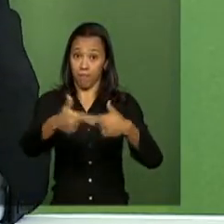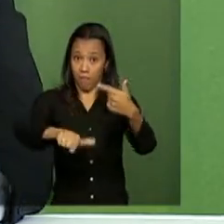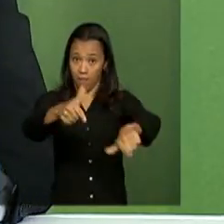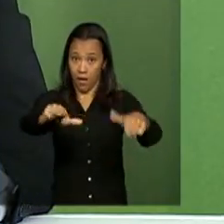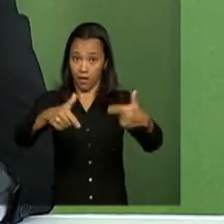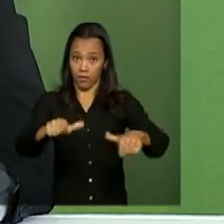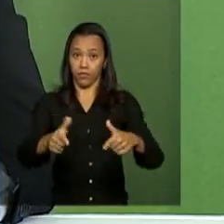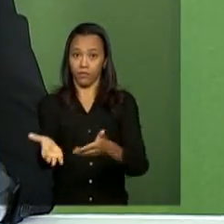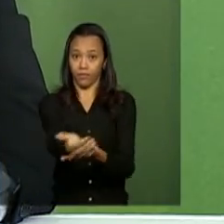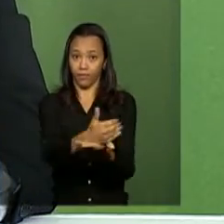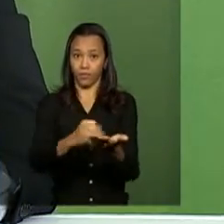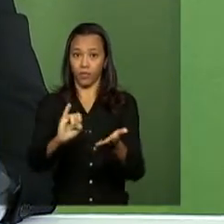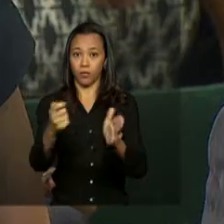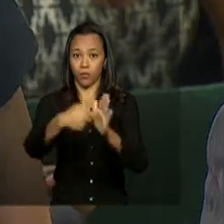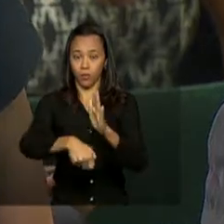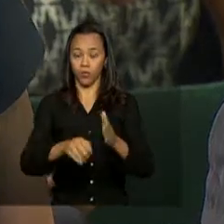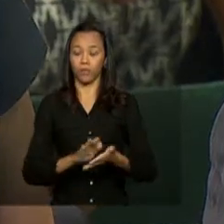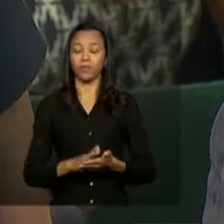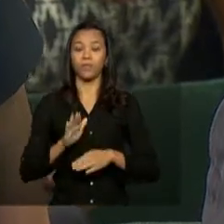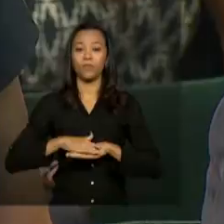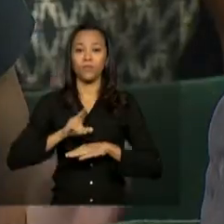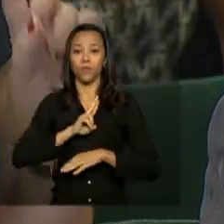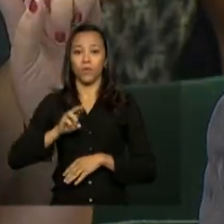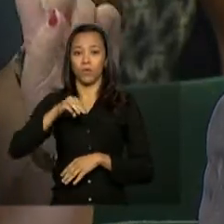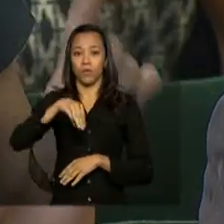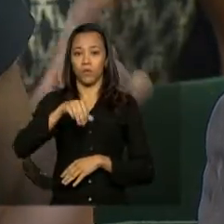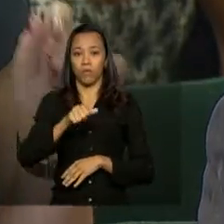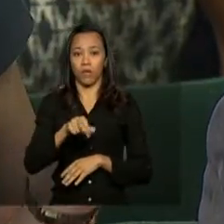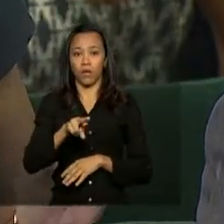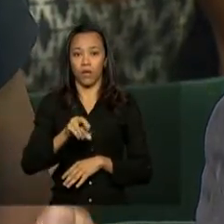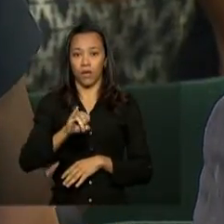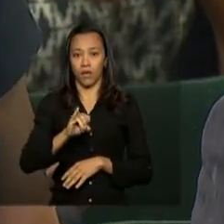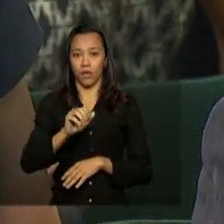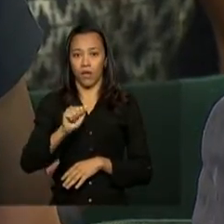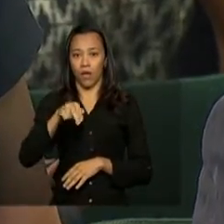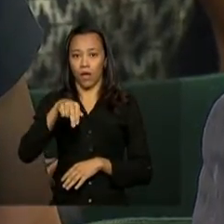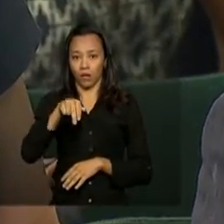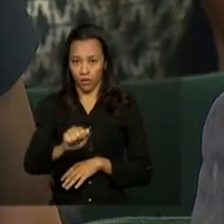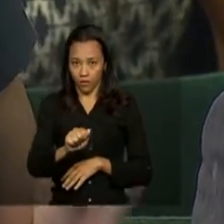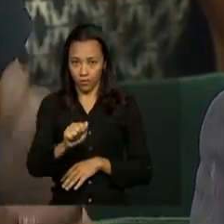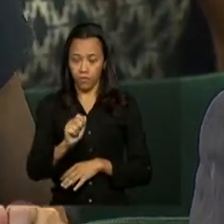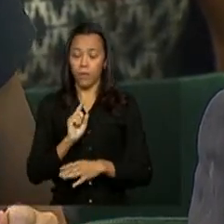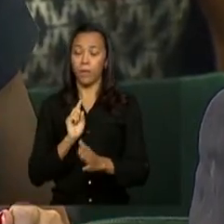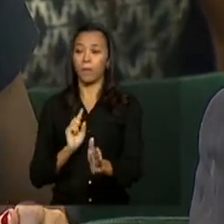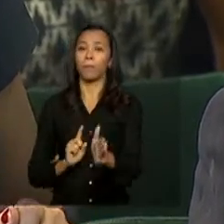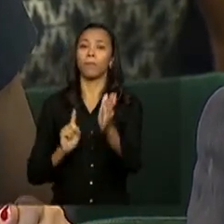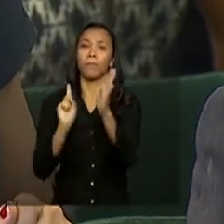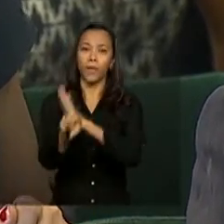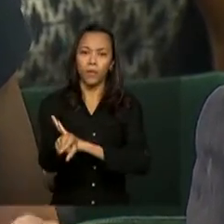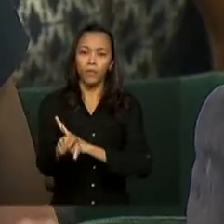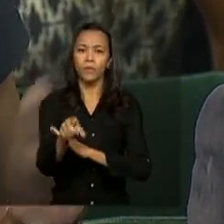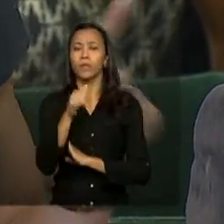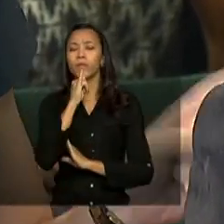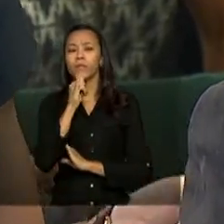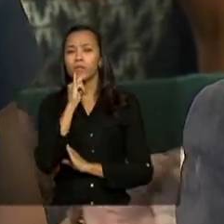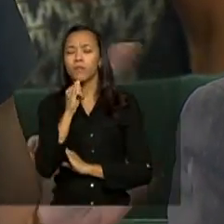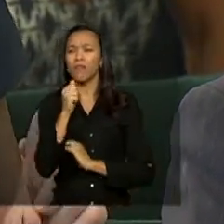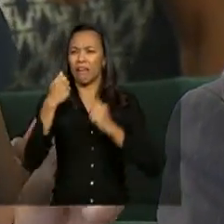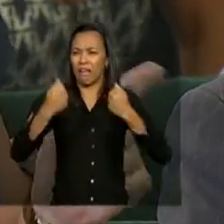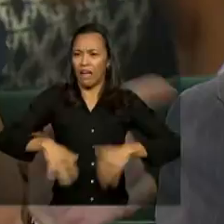ministro mariana do brasil econômico é em relação aos custos de fechamento da empresa